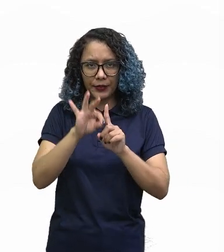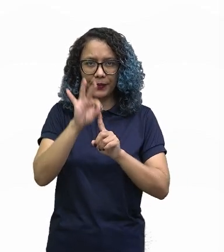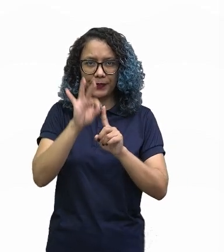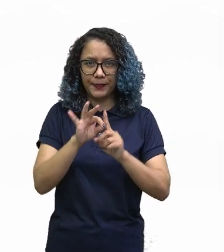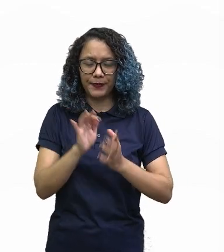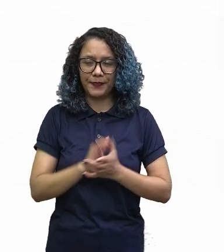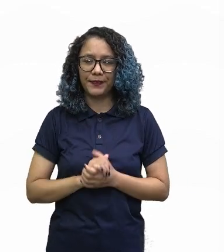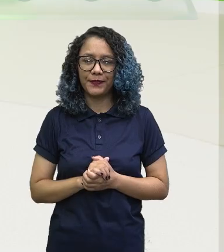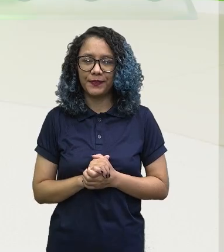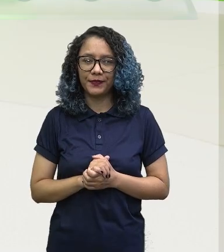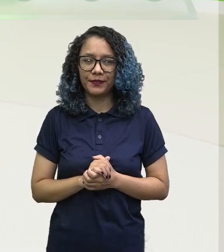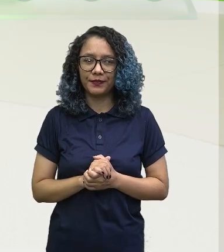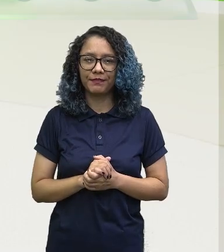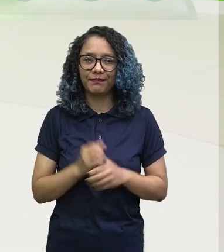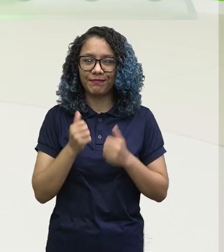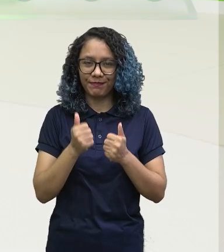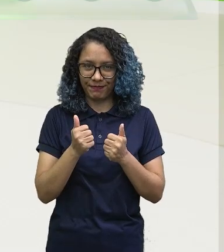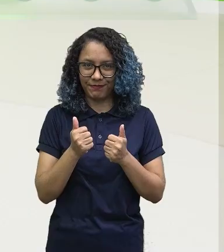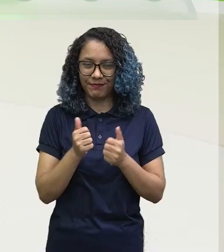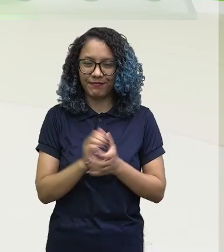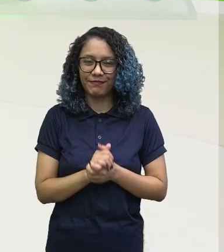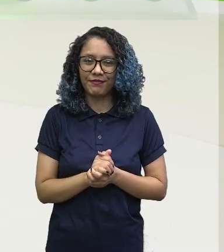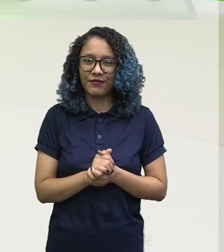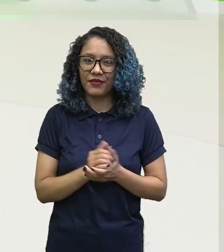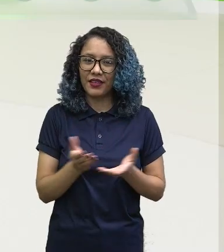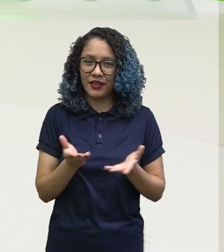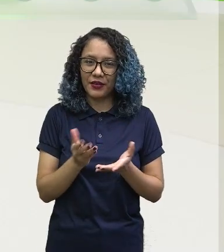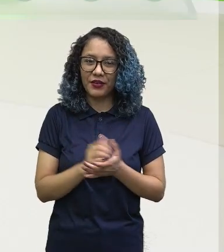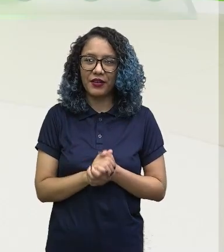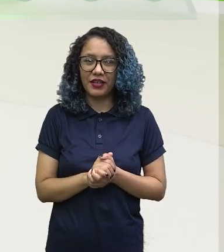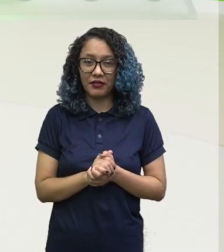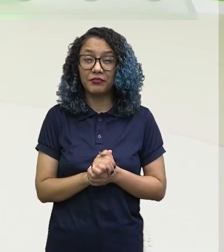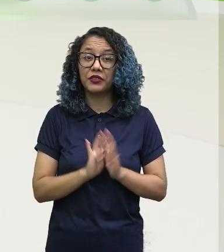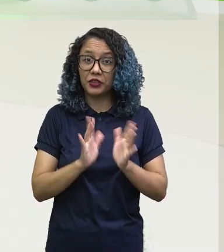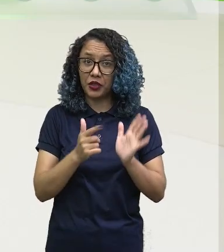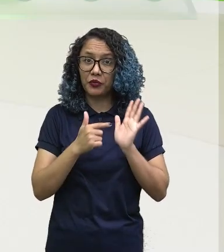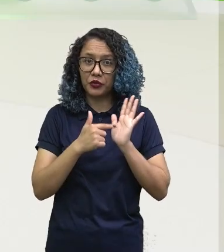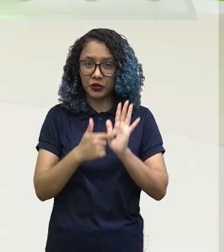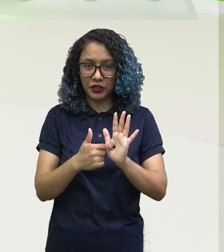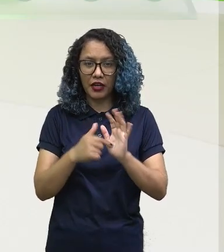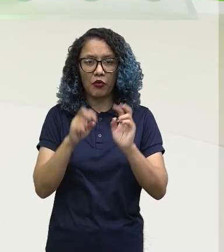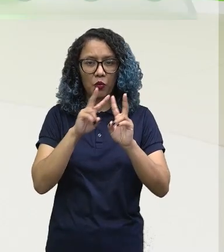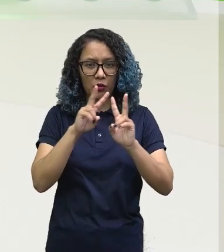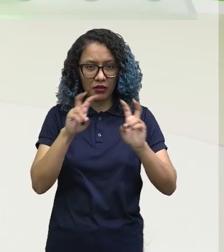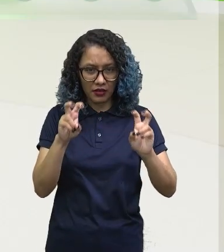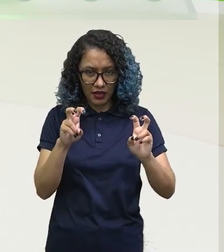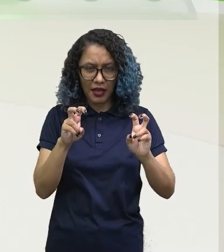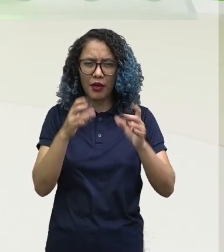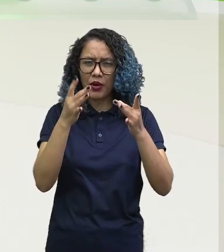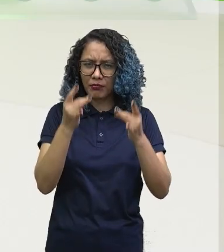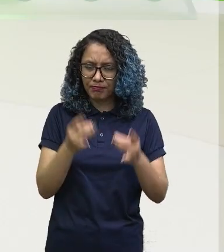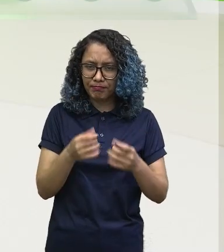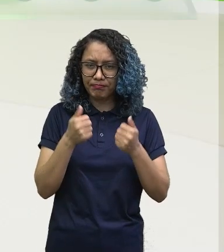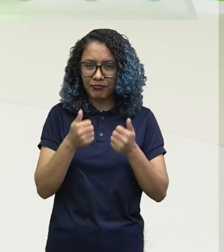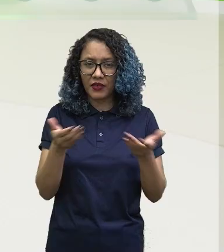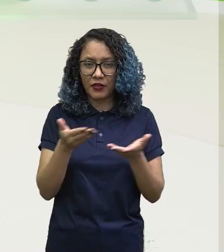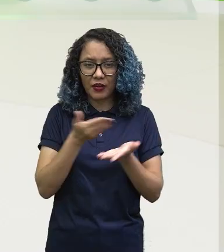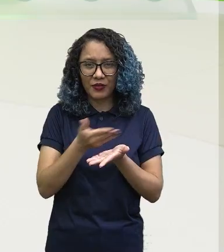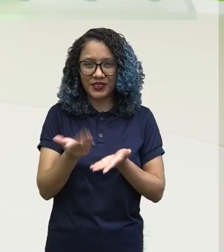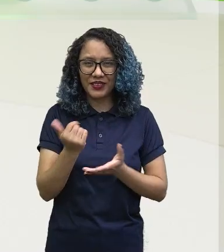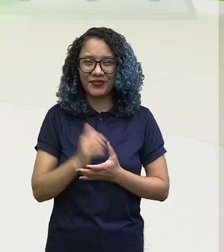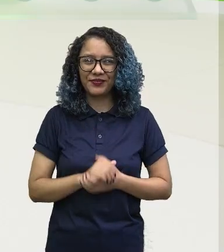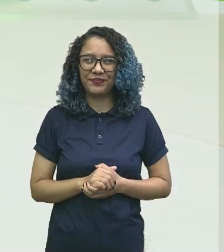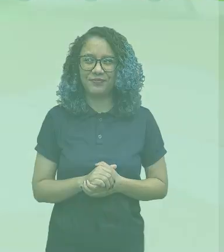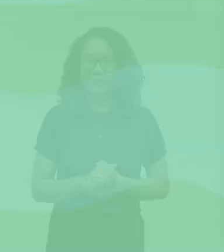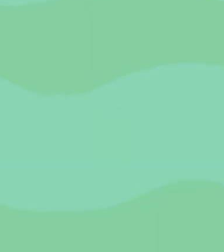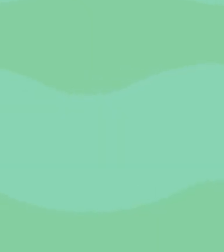de temperatura. Muito bem, pessoal, agora sim que já sabemos o nosso objeto de detalhamento, vamos à